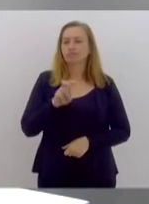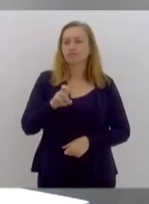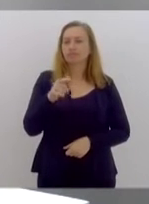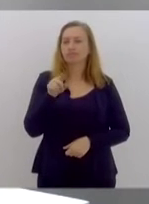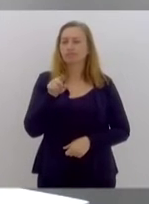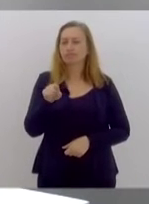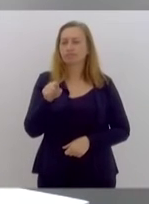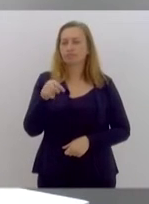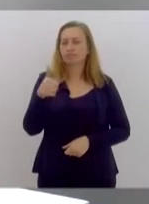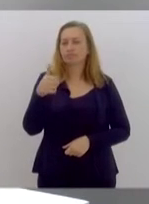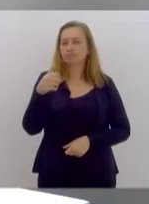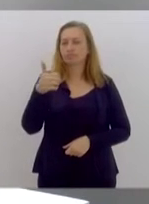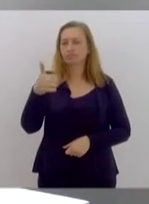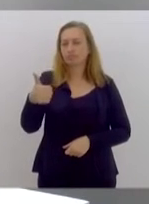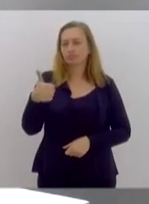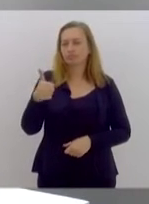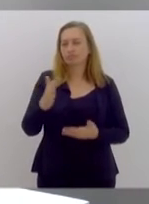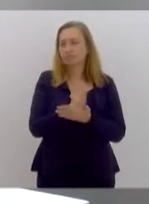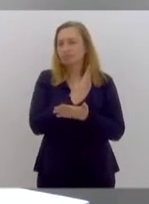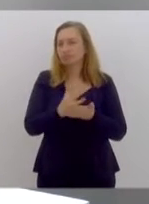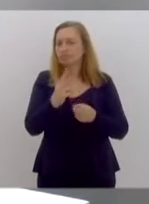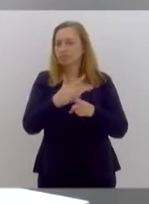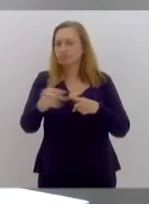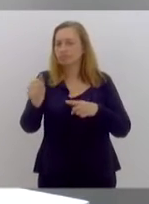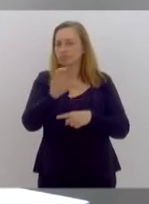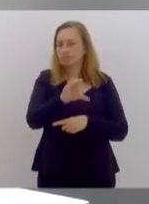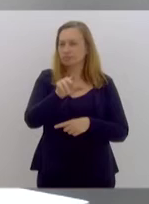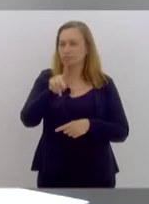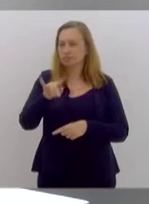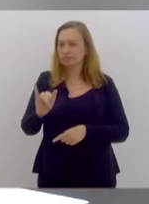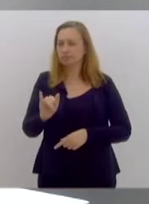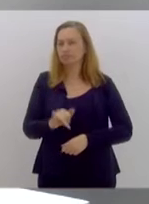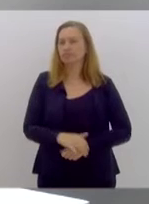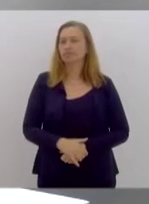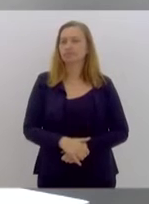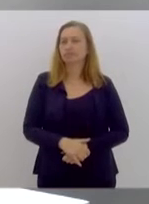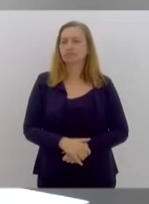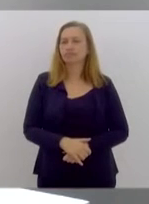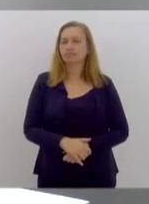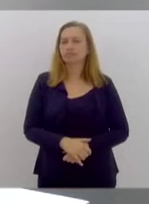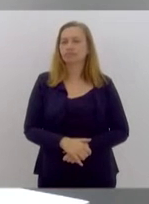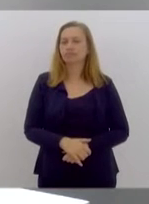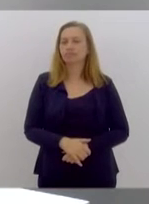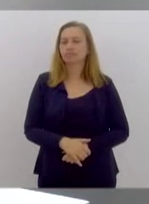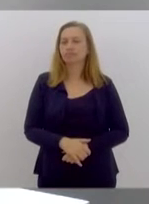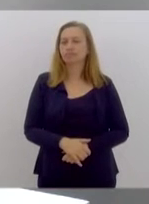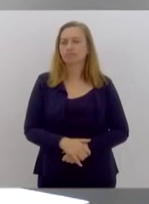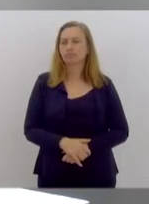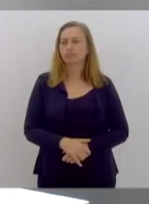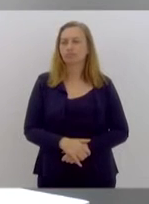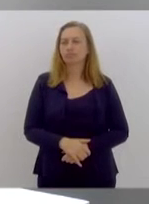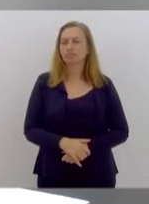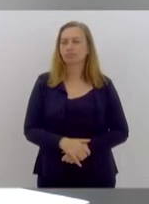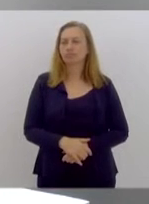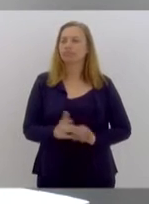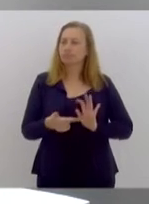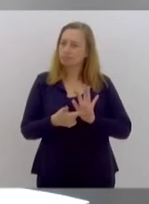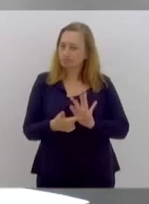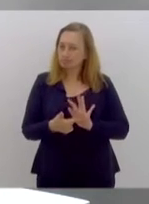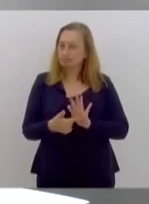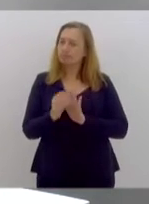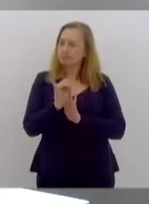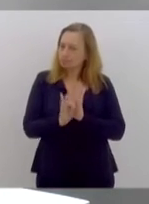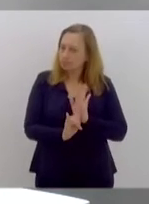algumas conquistas da CPI algumas conquistas da CPI elas aparecem no relatório mas